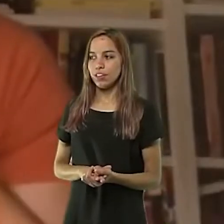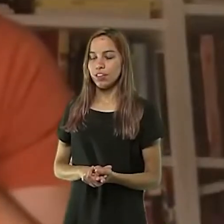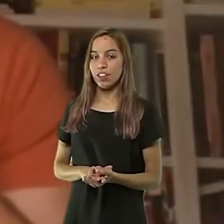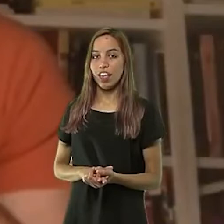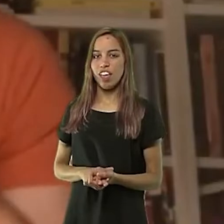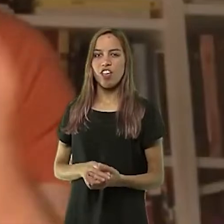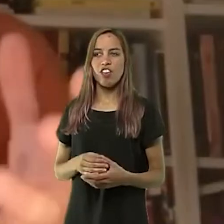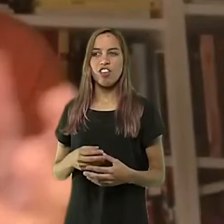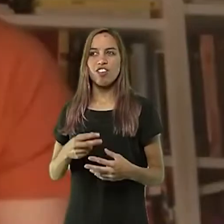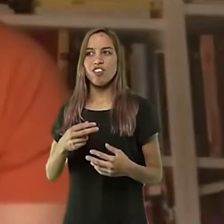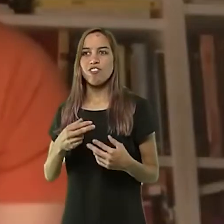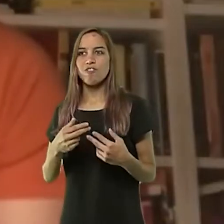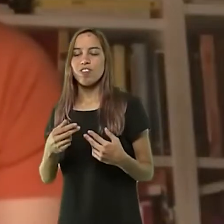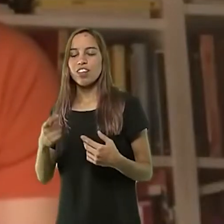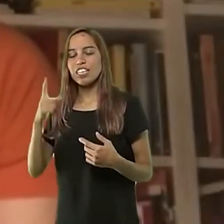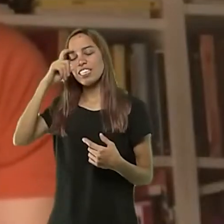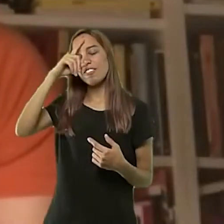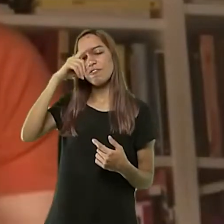conceito